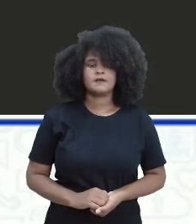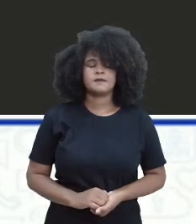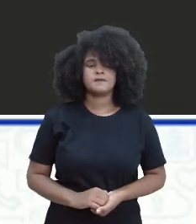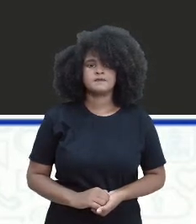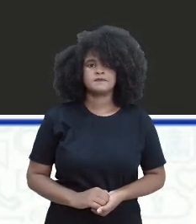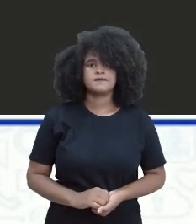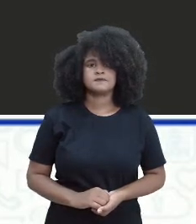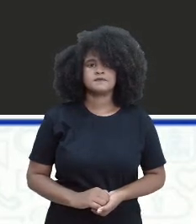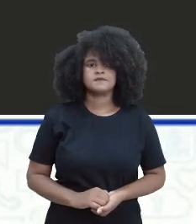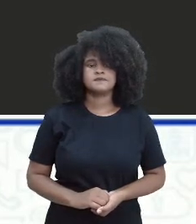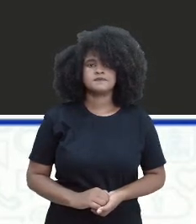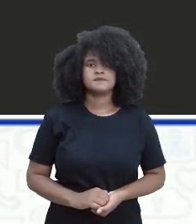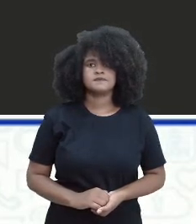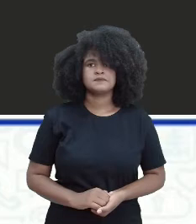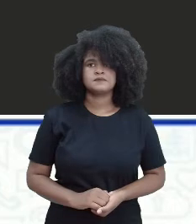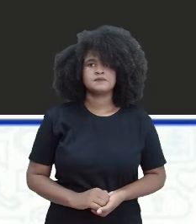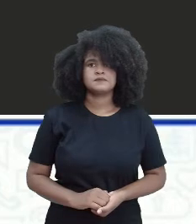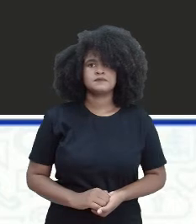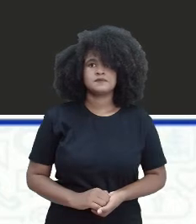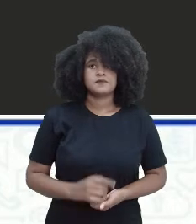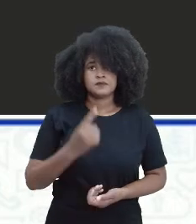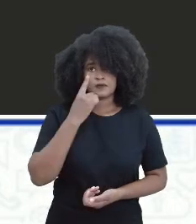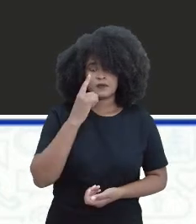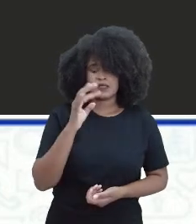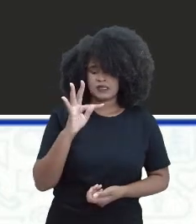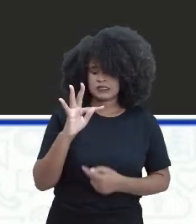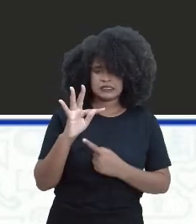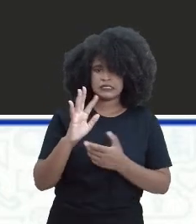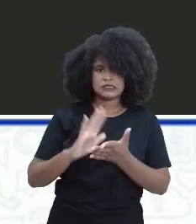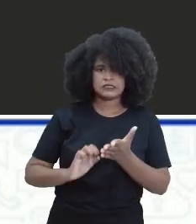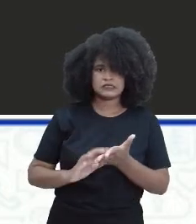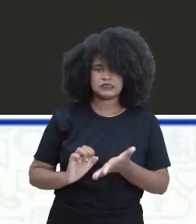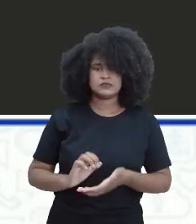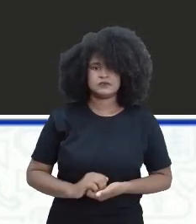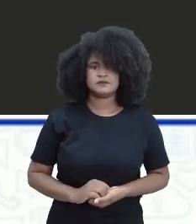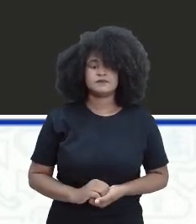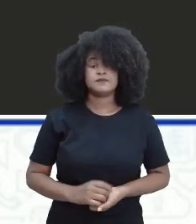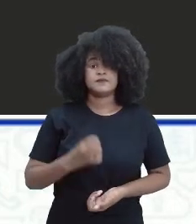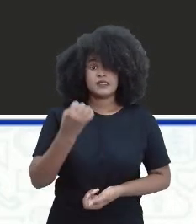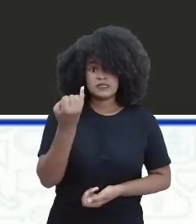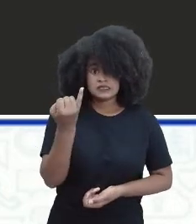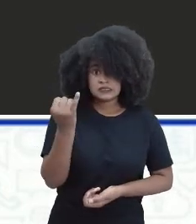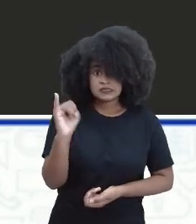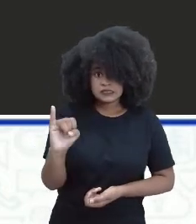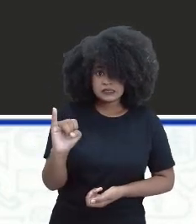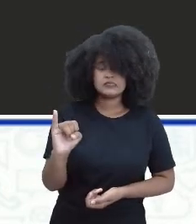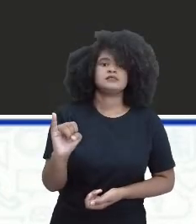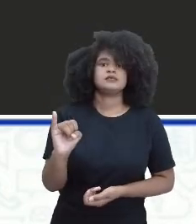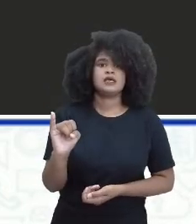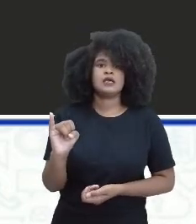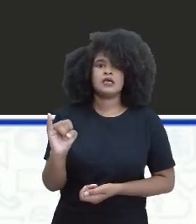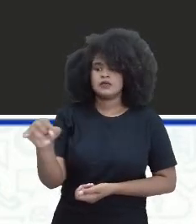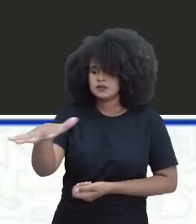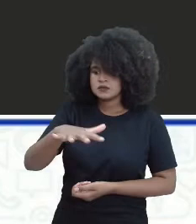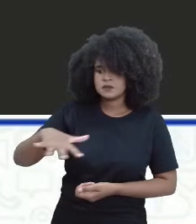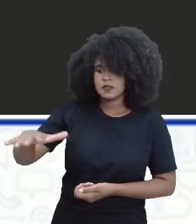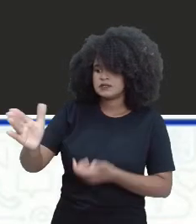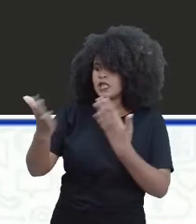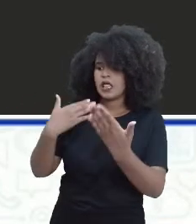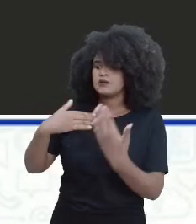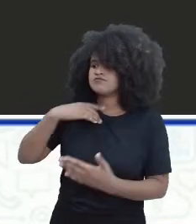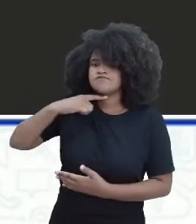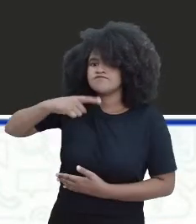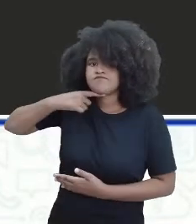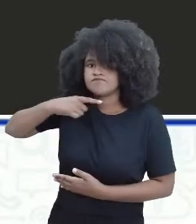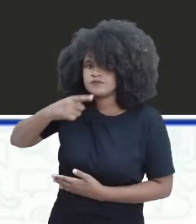não... Gente, tem esse T aqui não, viu? Não permite o diálogo, a estrutura deve ser mudada.